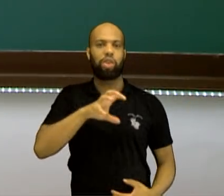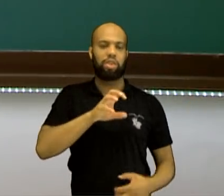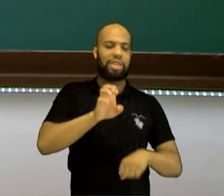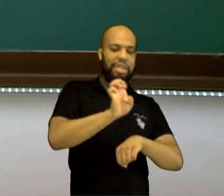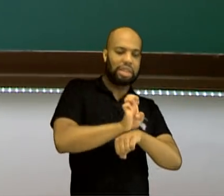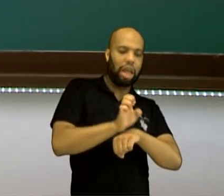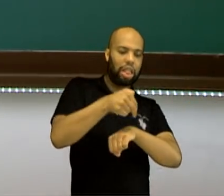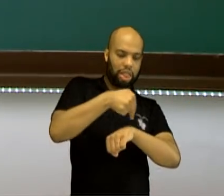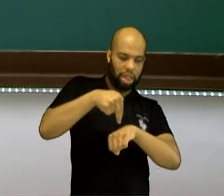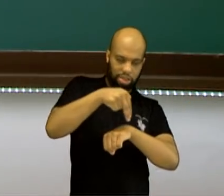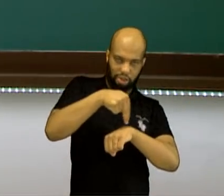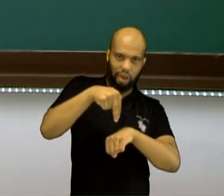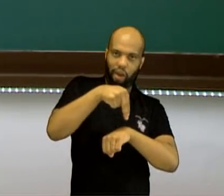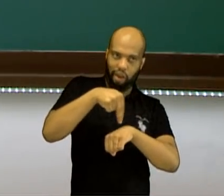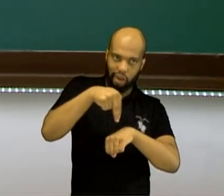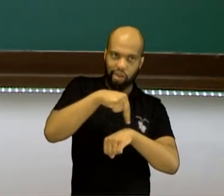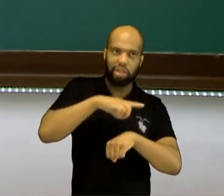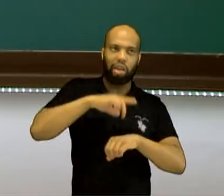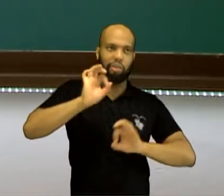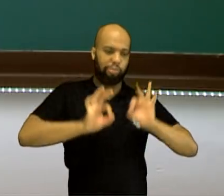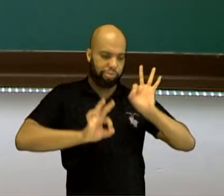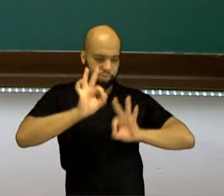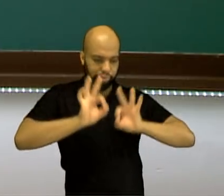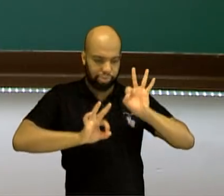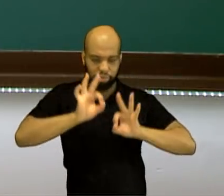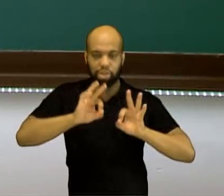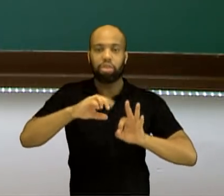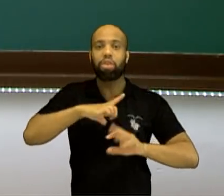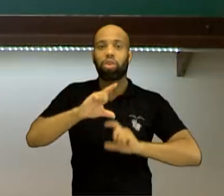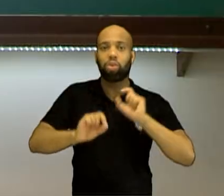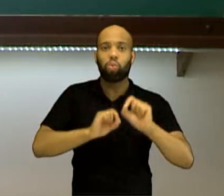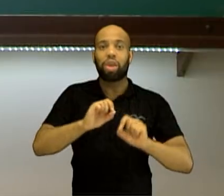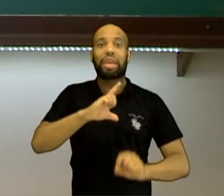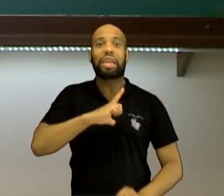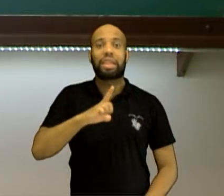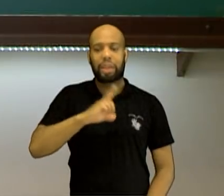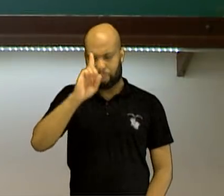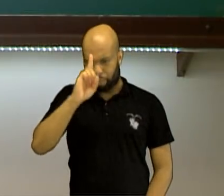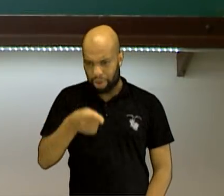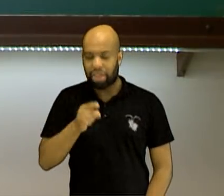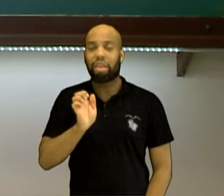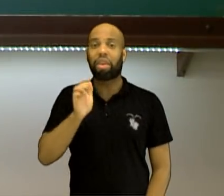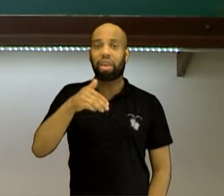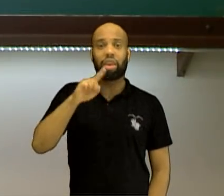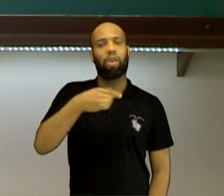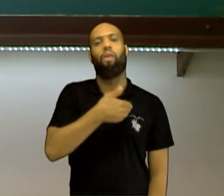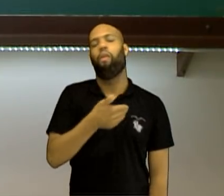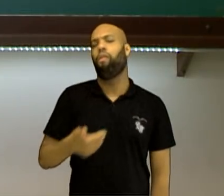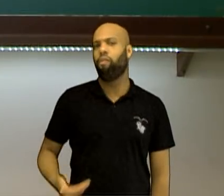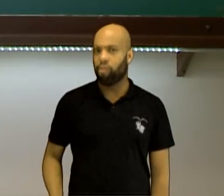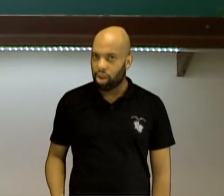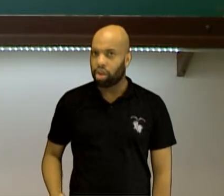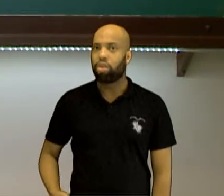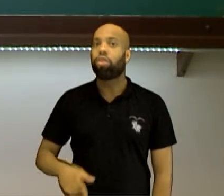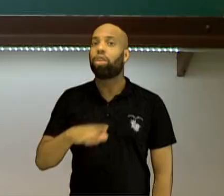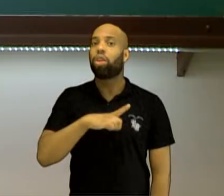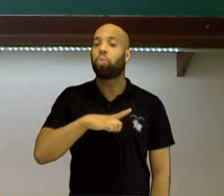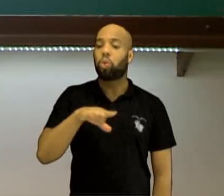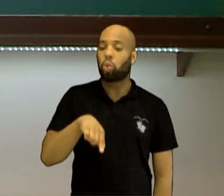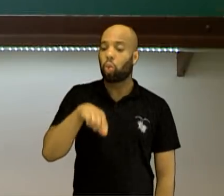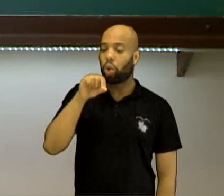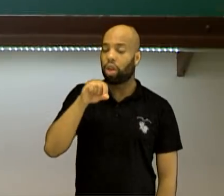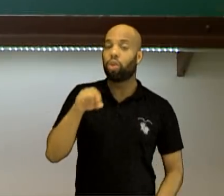todas as sociedades modernas estão organizadas sobre o comando de um governo que foi instituído